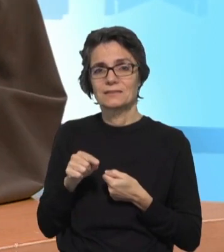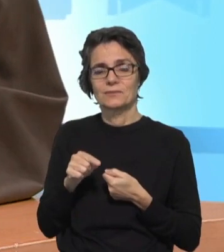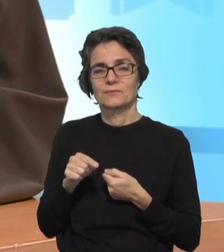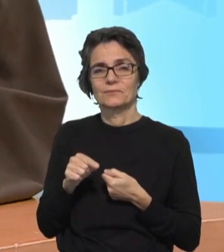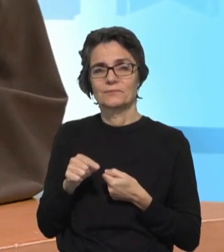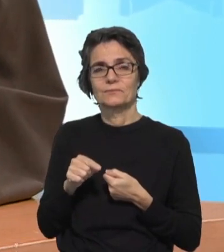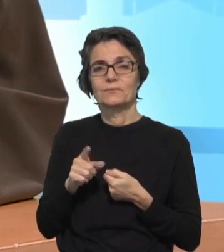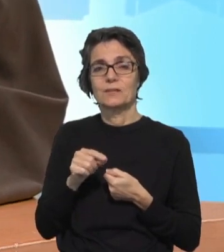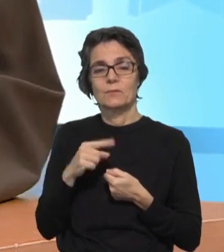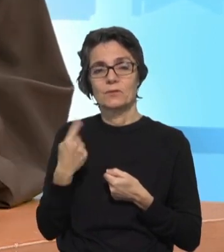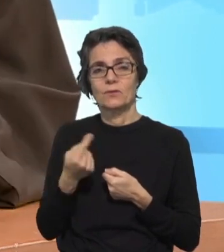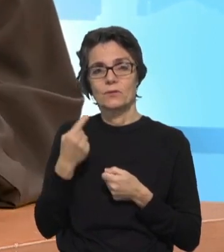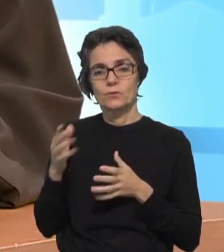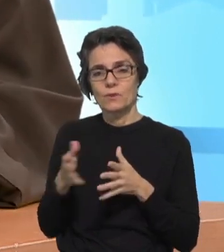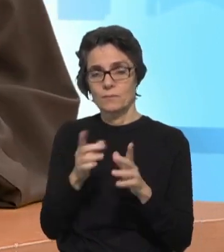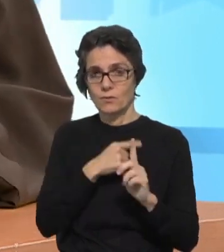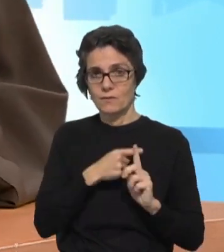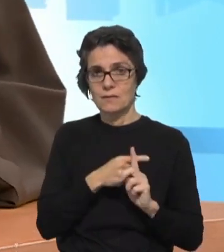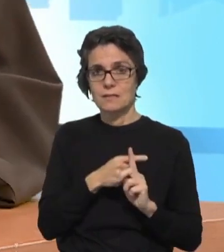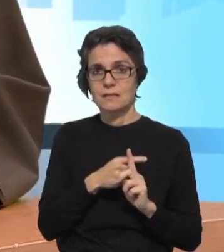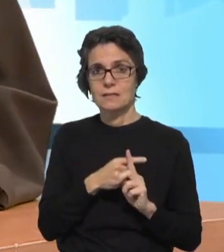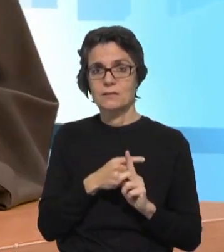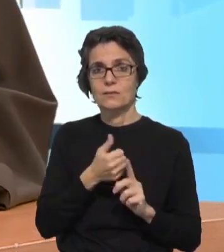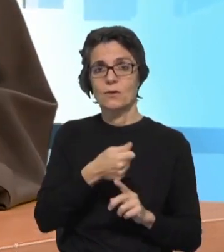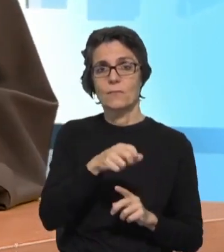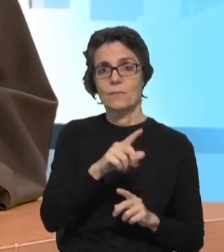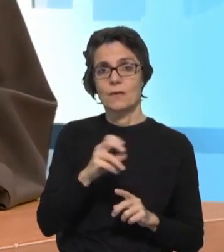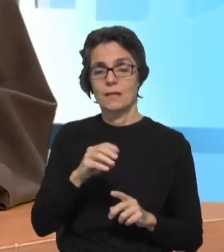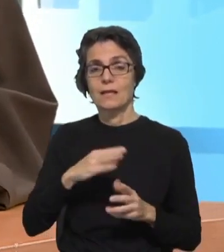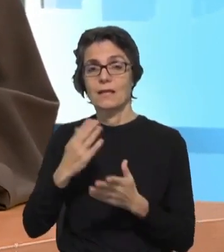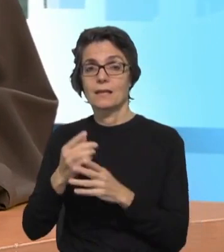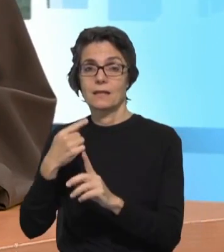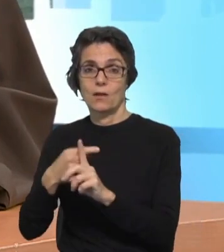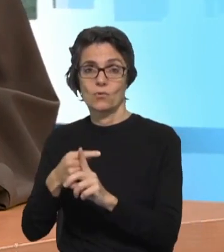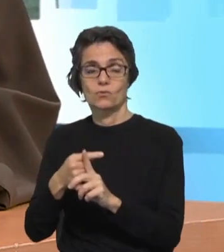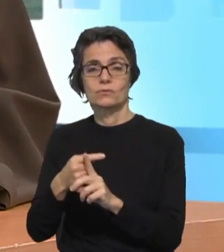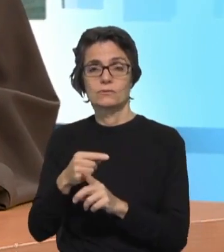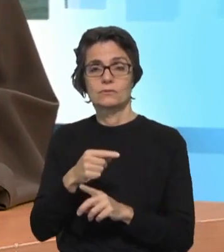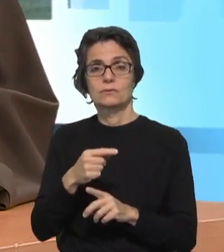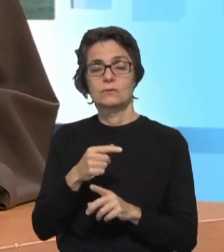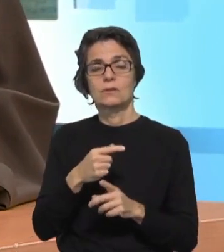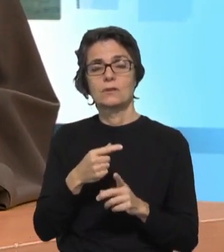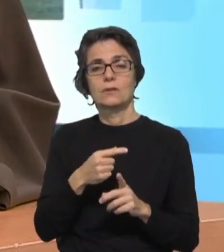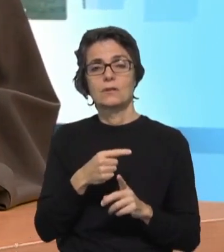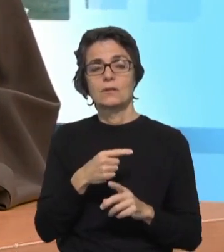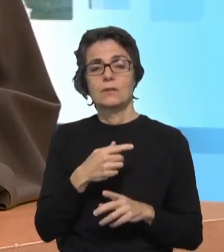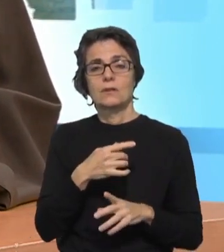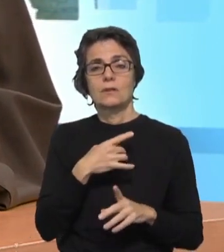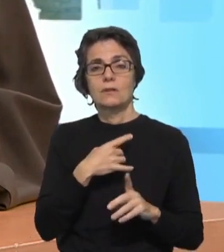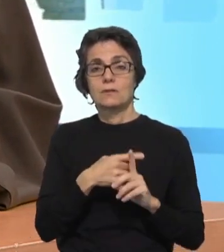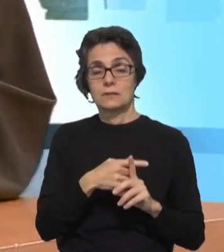no franciscanismo, nestes marcos, se nota, desde Belém até à cruz, não é? Francisco Assis vive com estigmatização, um dos 800 anos que celebramos